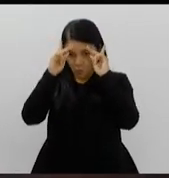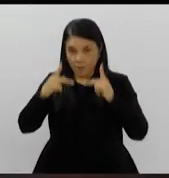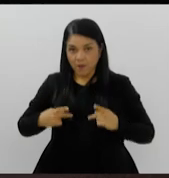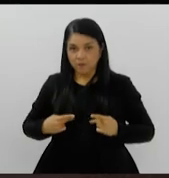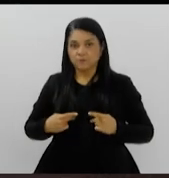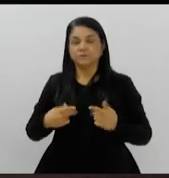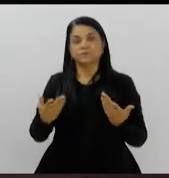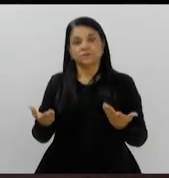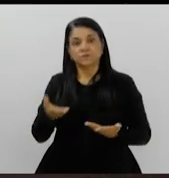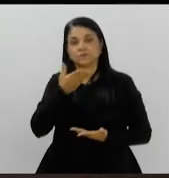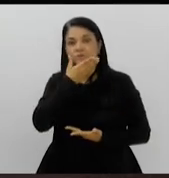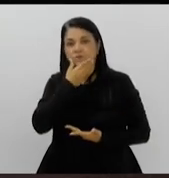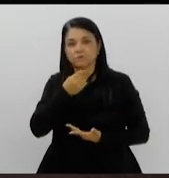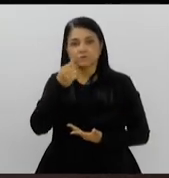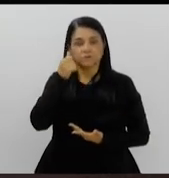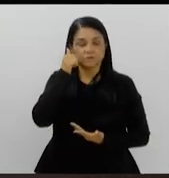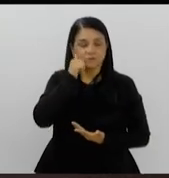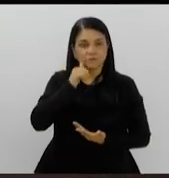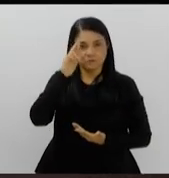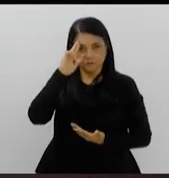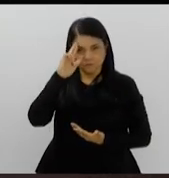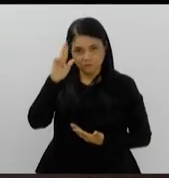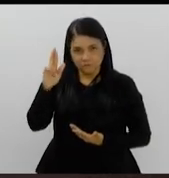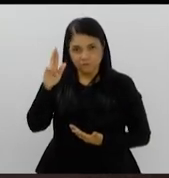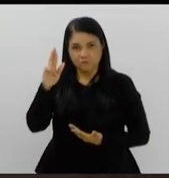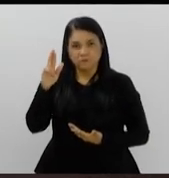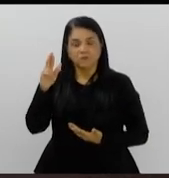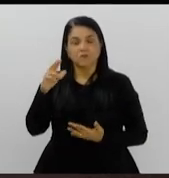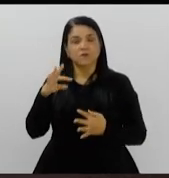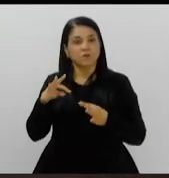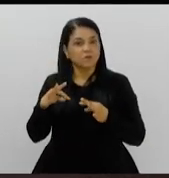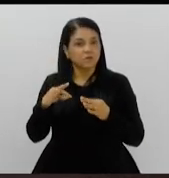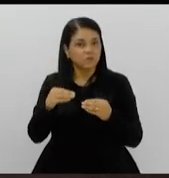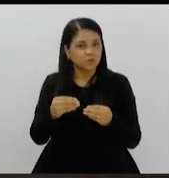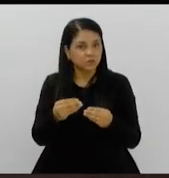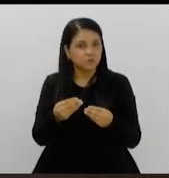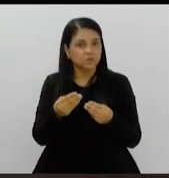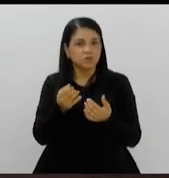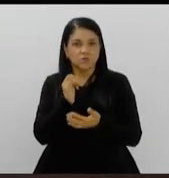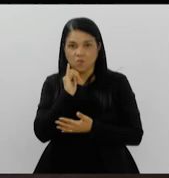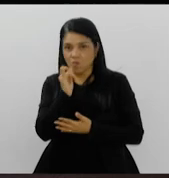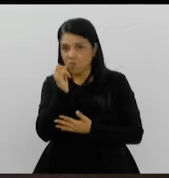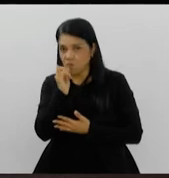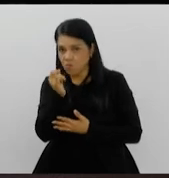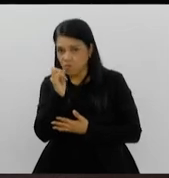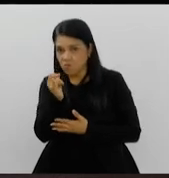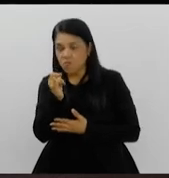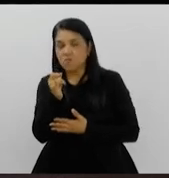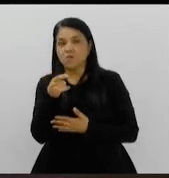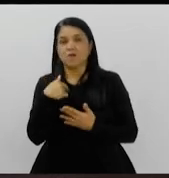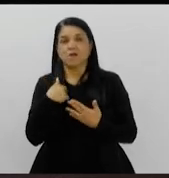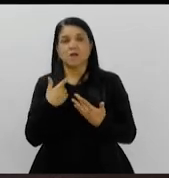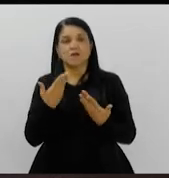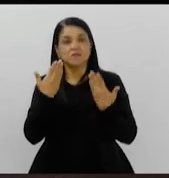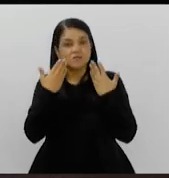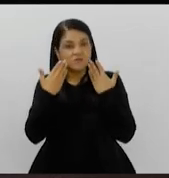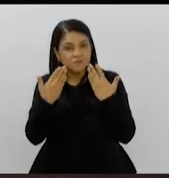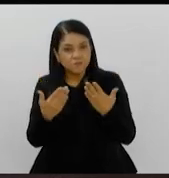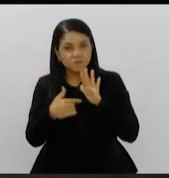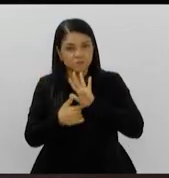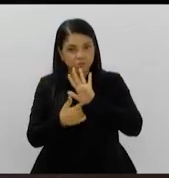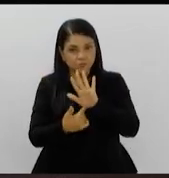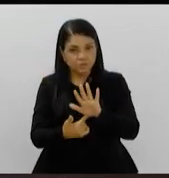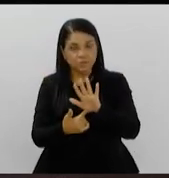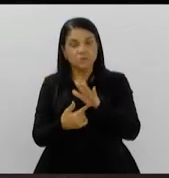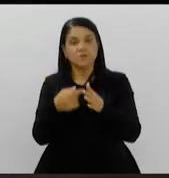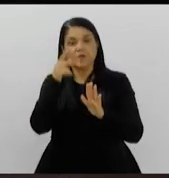senhores parlamentares, com tudo isso, diante desse exposto, é que